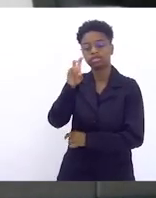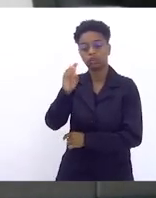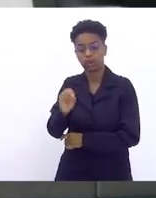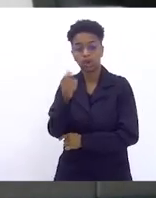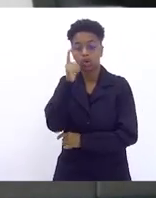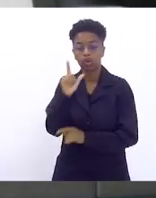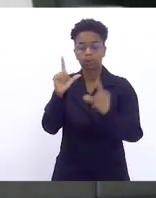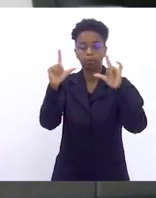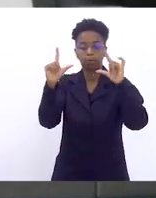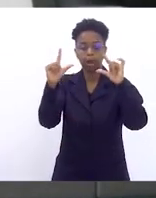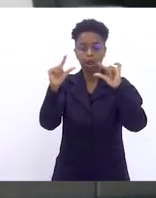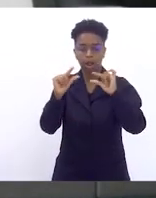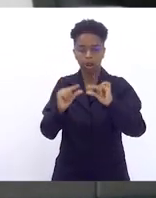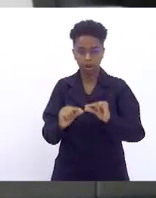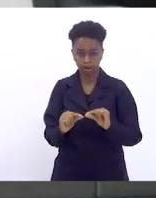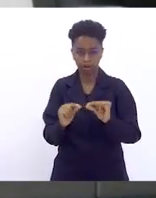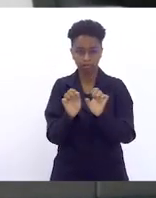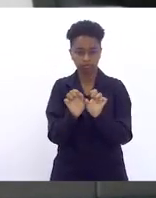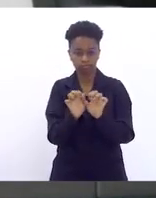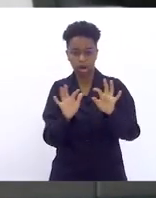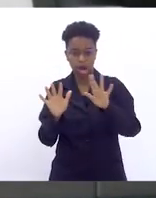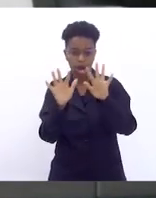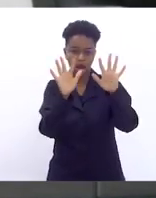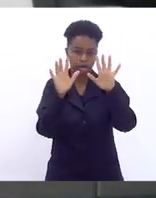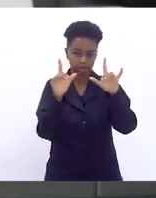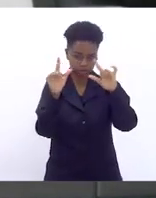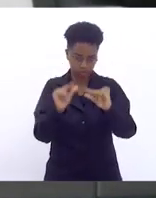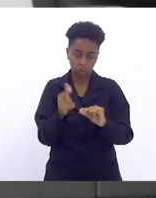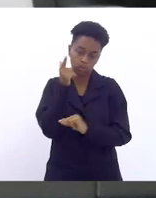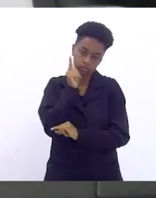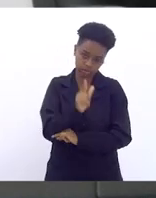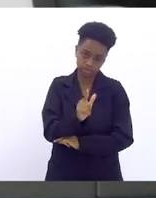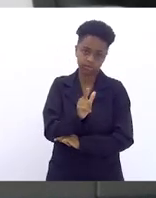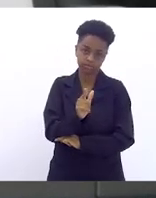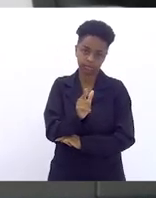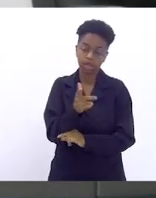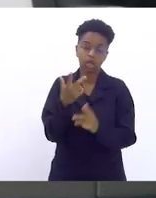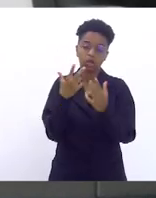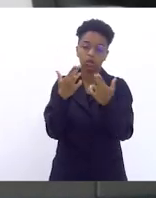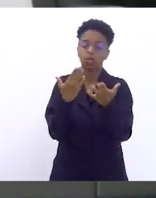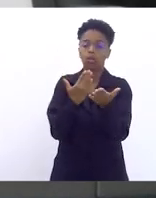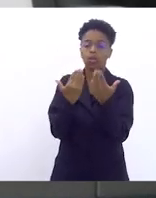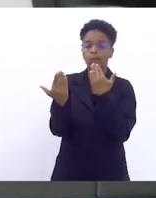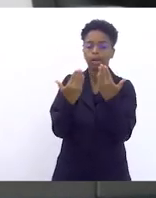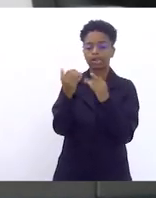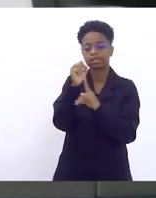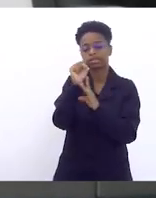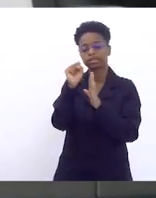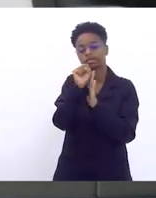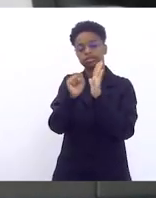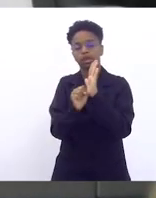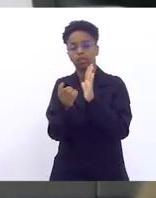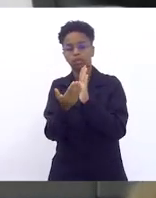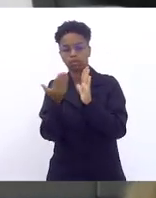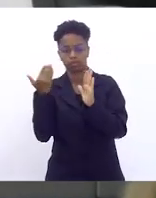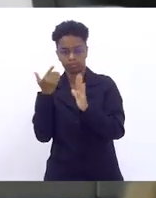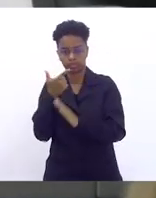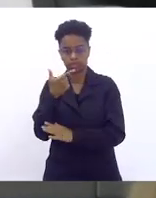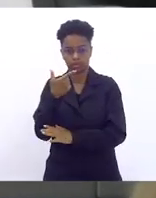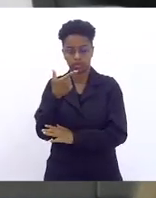a redução para que nós tivéssemos parâmetros e patamares e nós tivemos no início do século passado esse